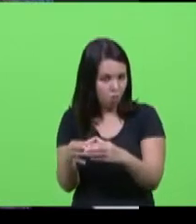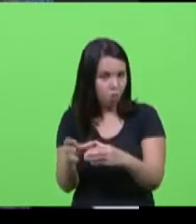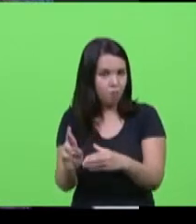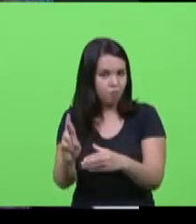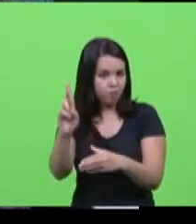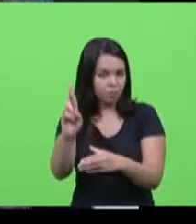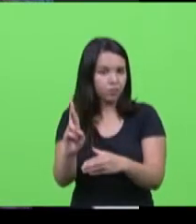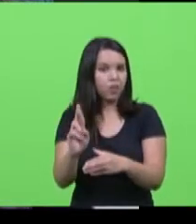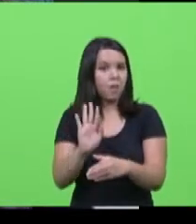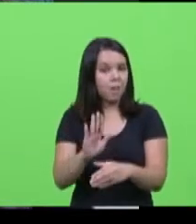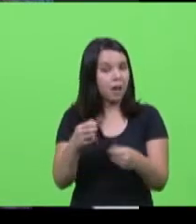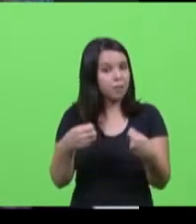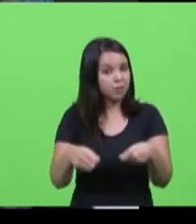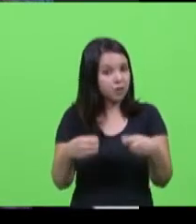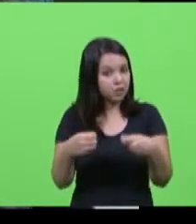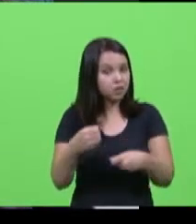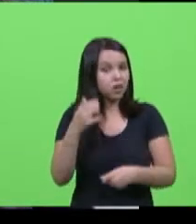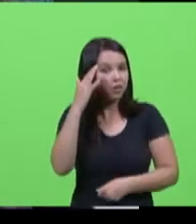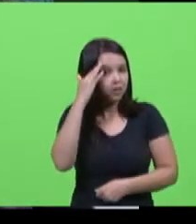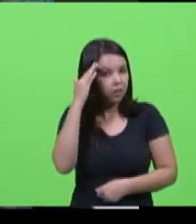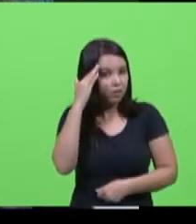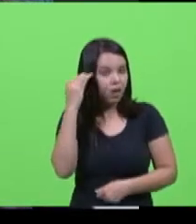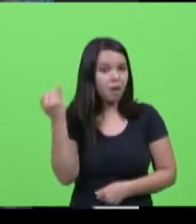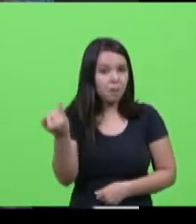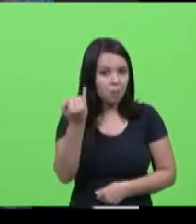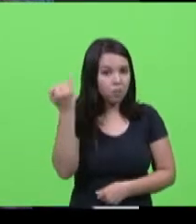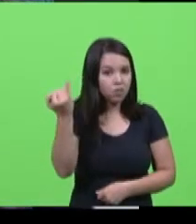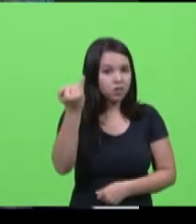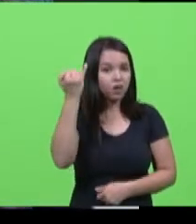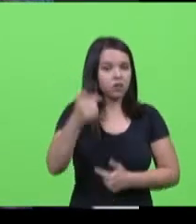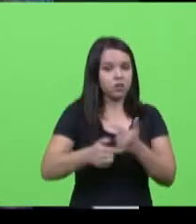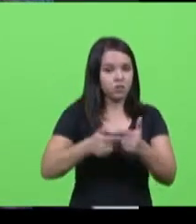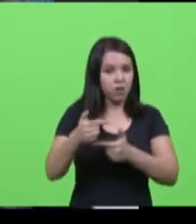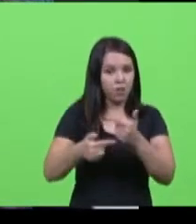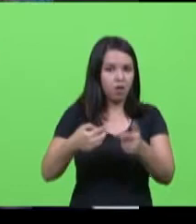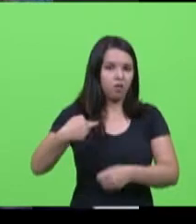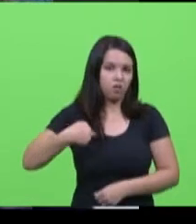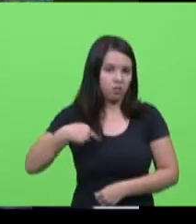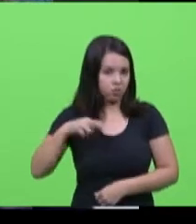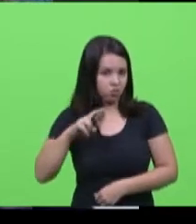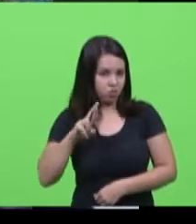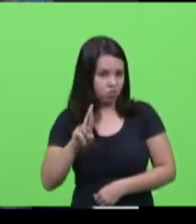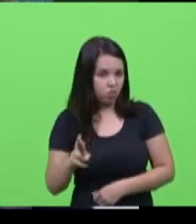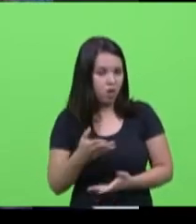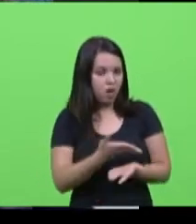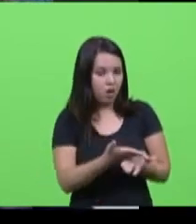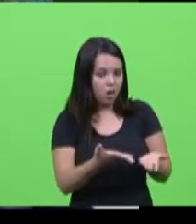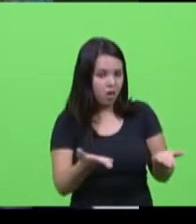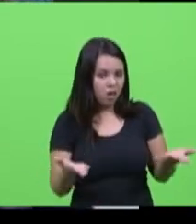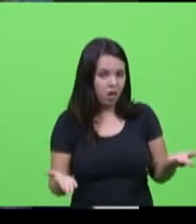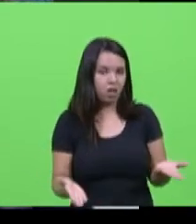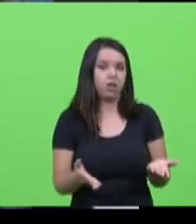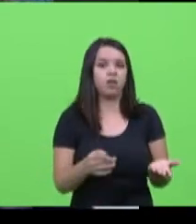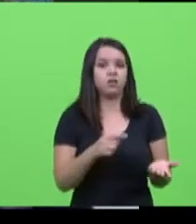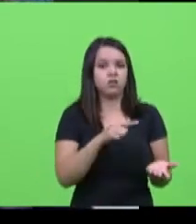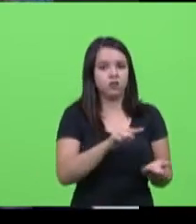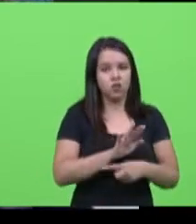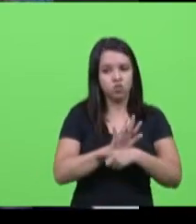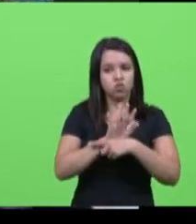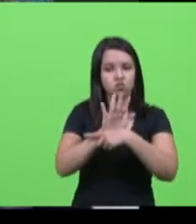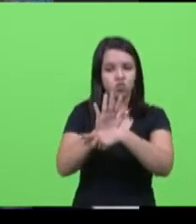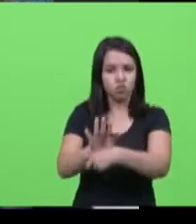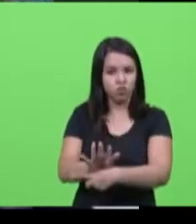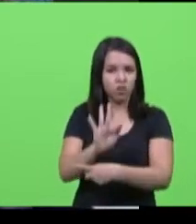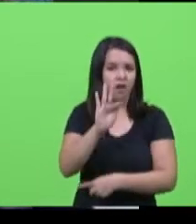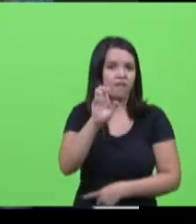essencialidade do serviço religioso, essas pessoas abnegadas, esses heróis da fé que estão aí ajudando, que são